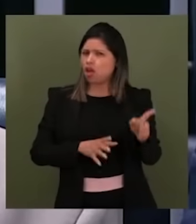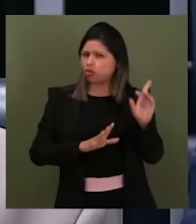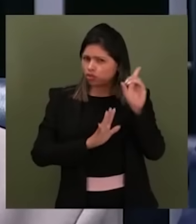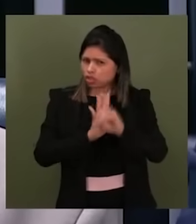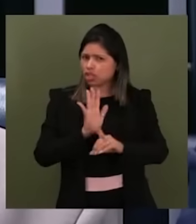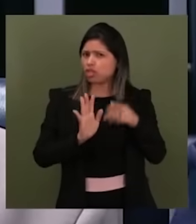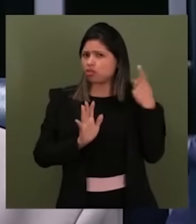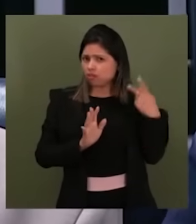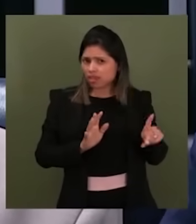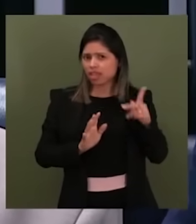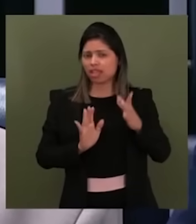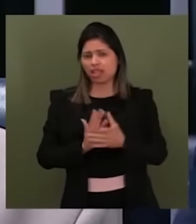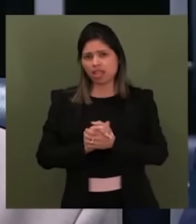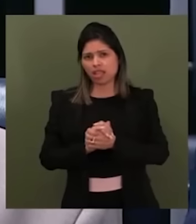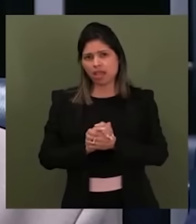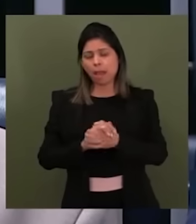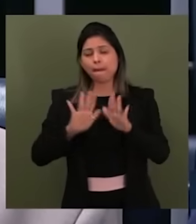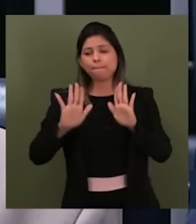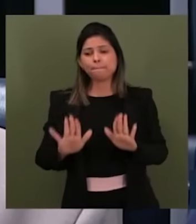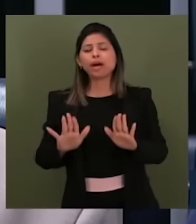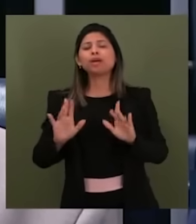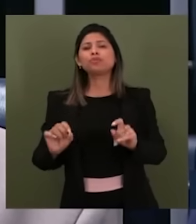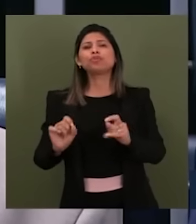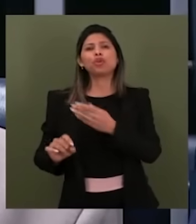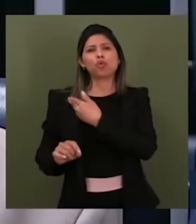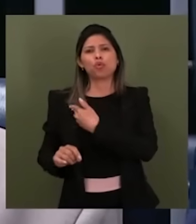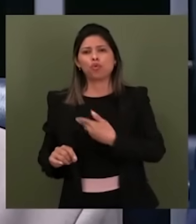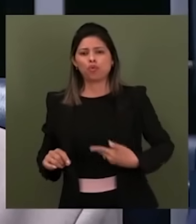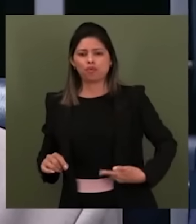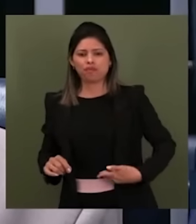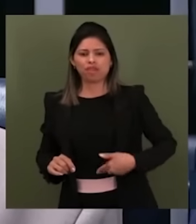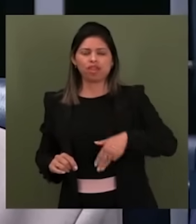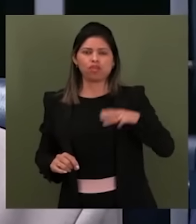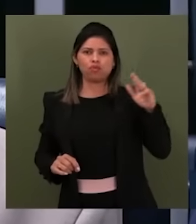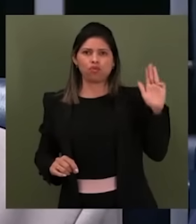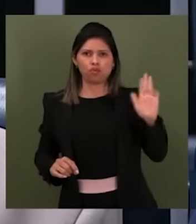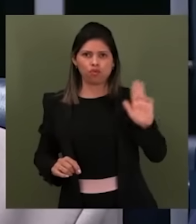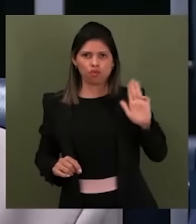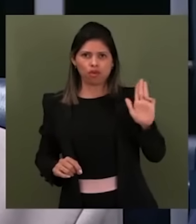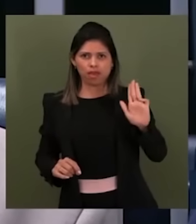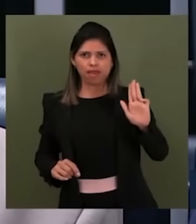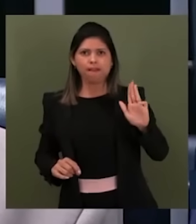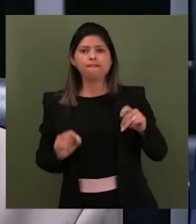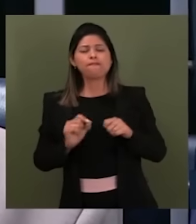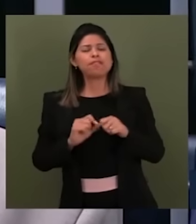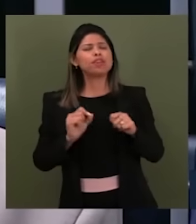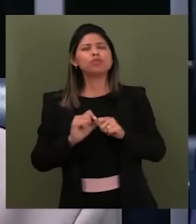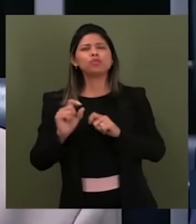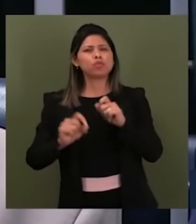democracia? Mas olha o que é que esse governo Lula fez desde que assumiu.